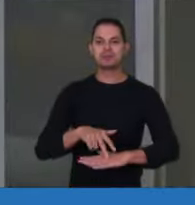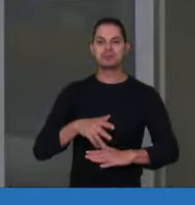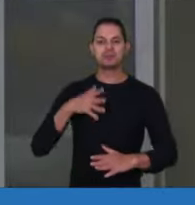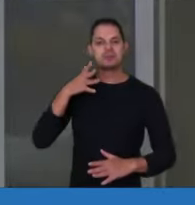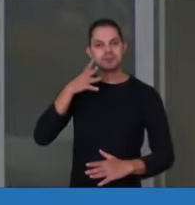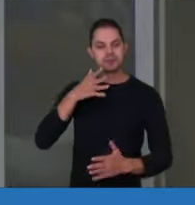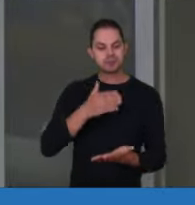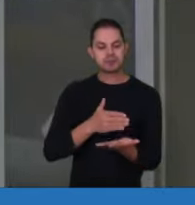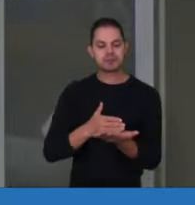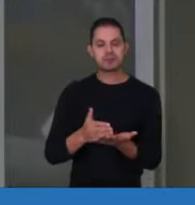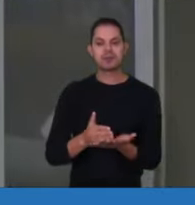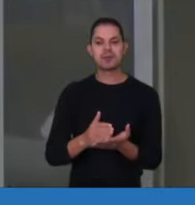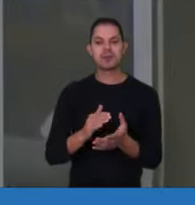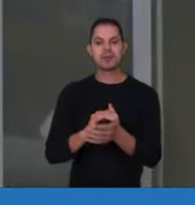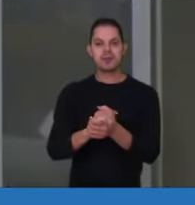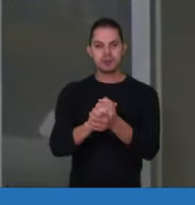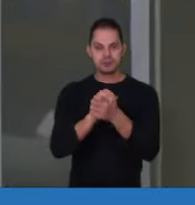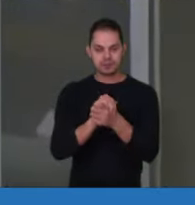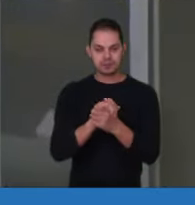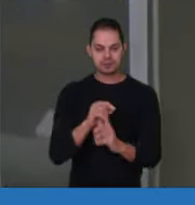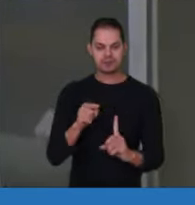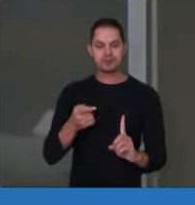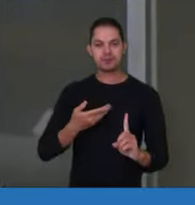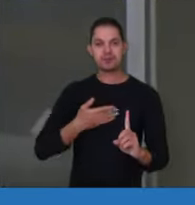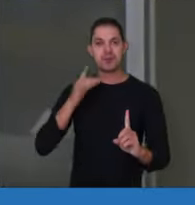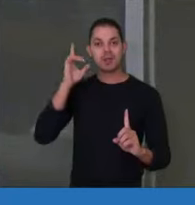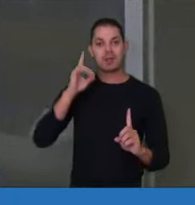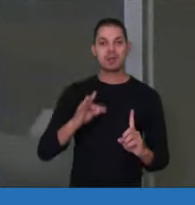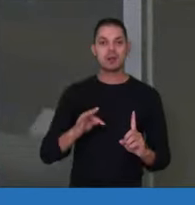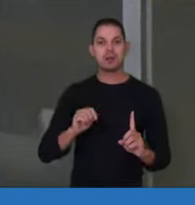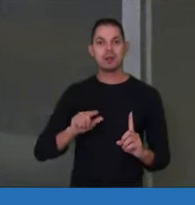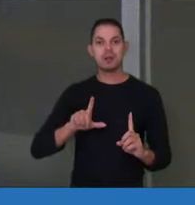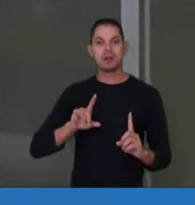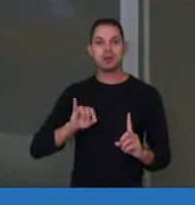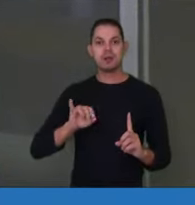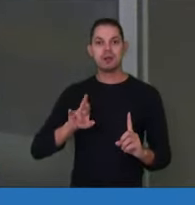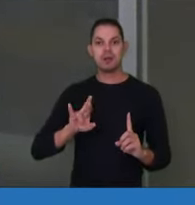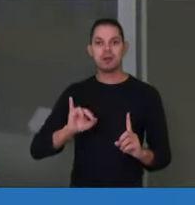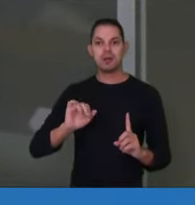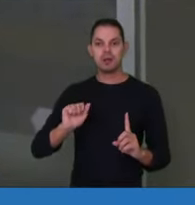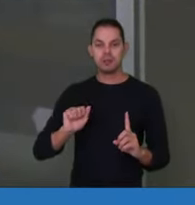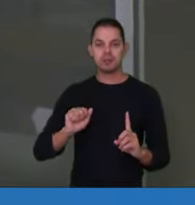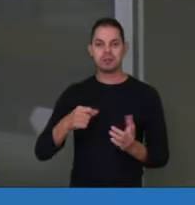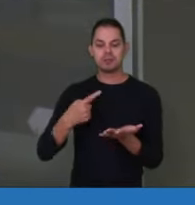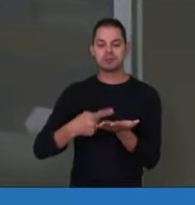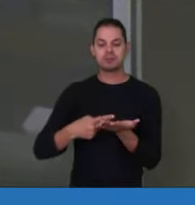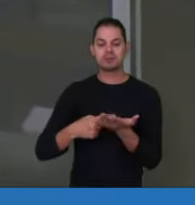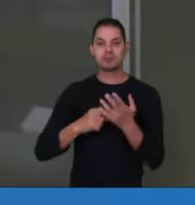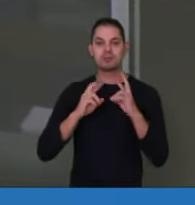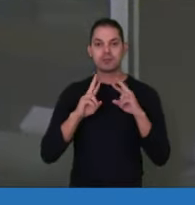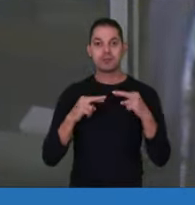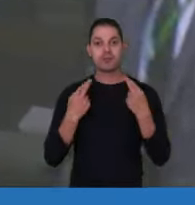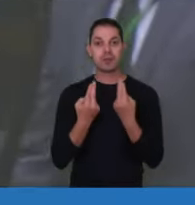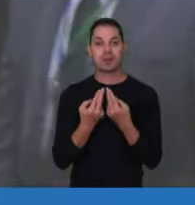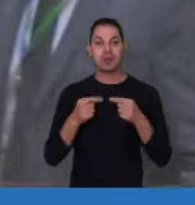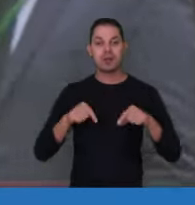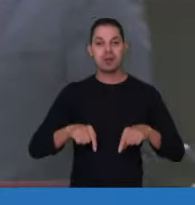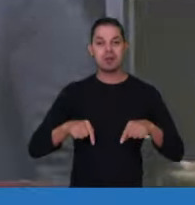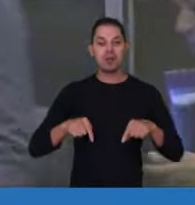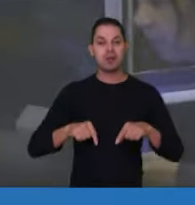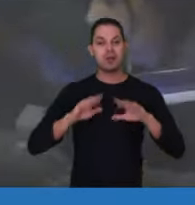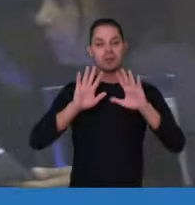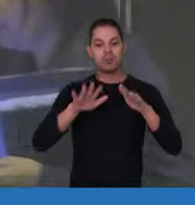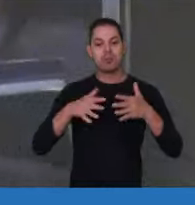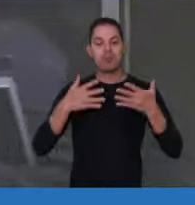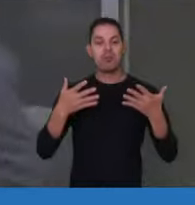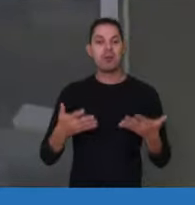saudando a minha companheira deputada Talíria Petrone pela proposição dessa sessão solene em